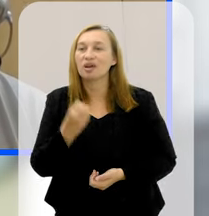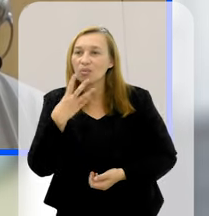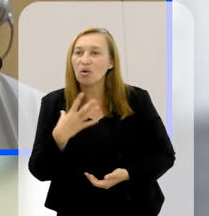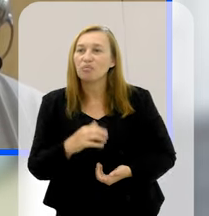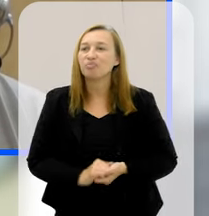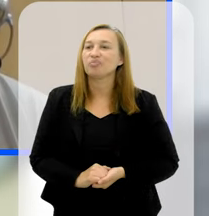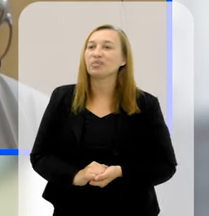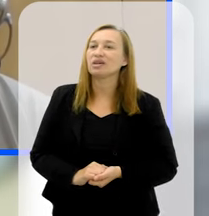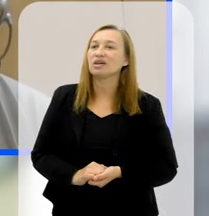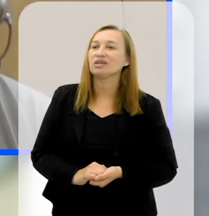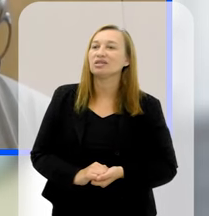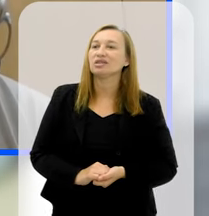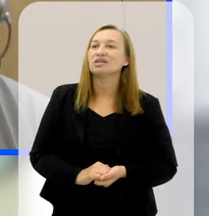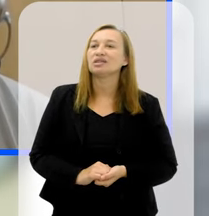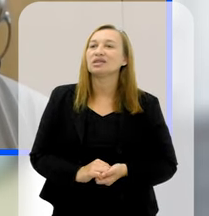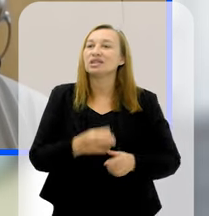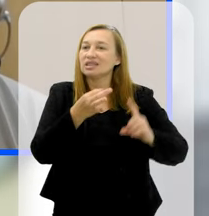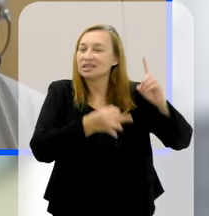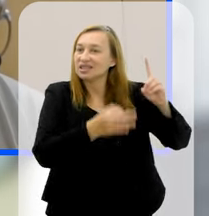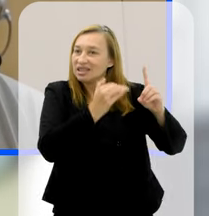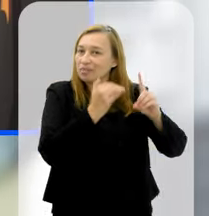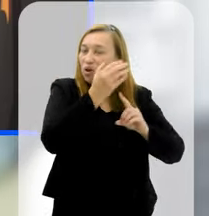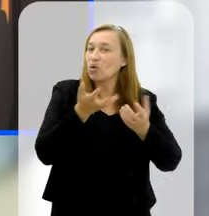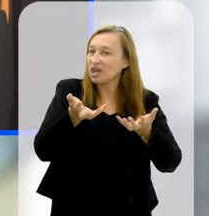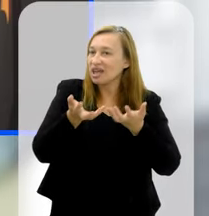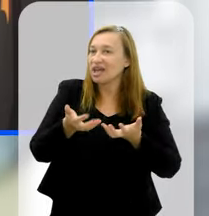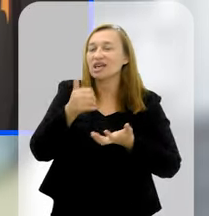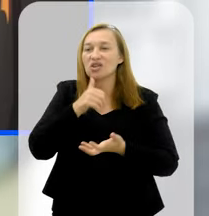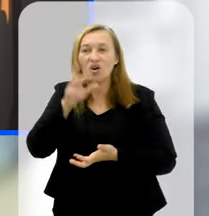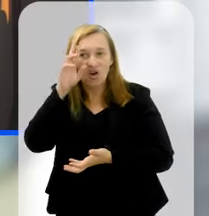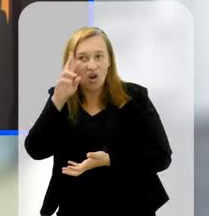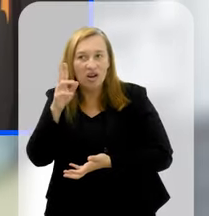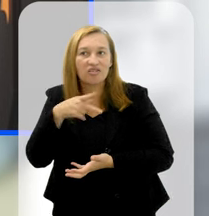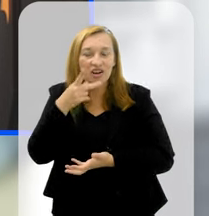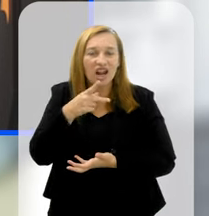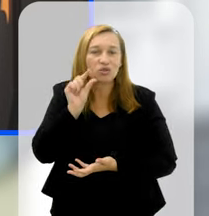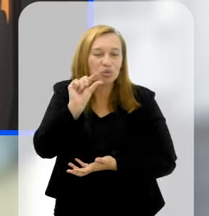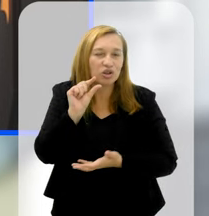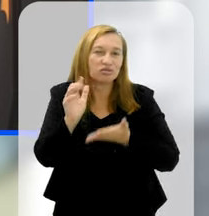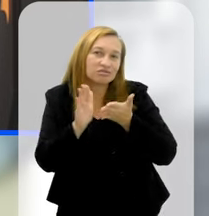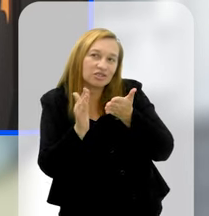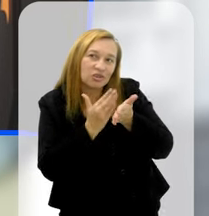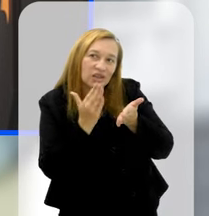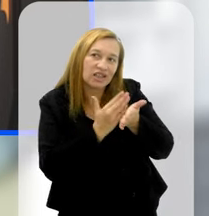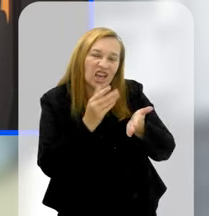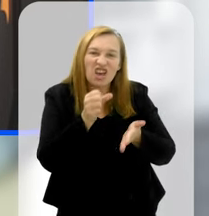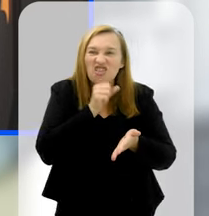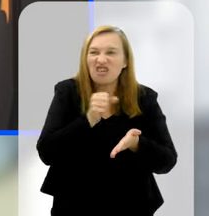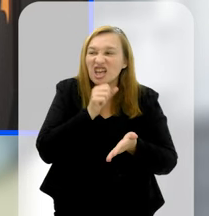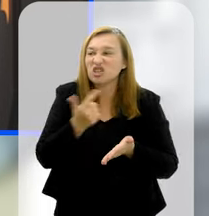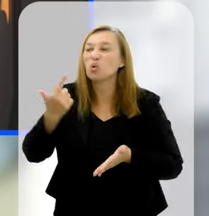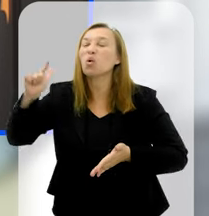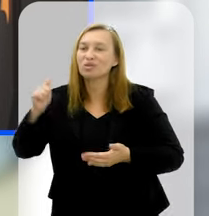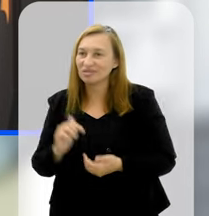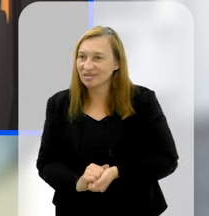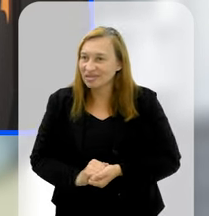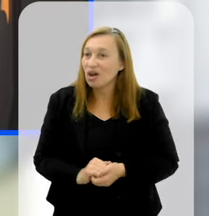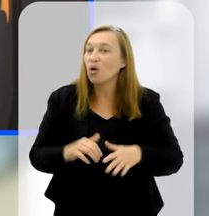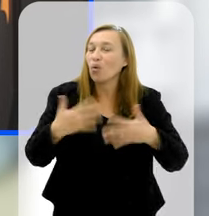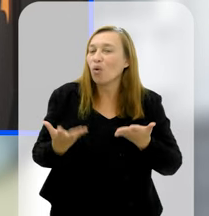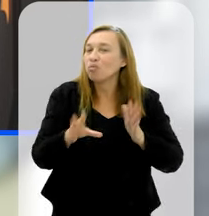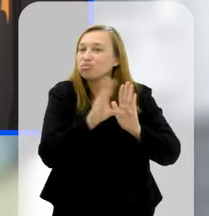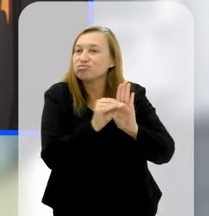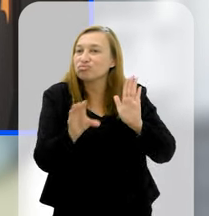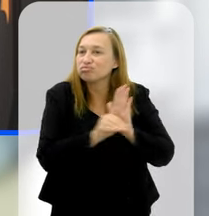interessante. Que bom. O desembargadora, eu queria que a senhora agora falasse um pouco do seu livro, né? Velhos São os Outros.